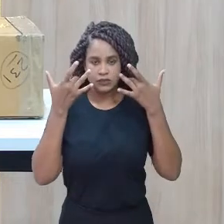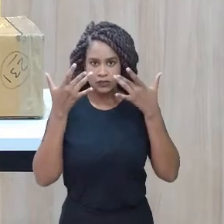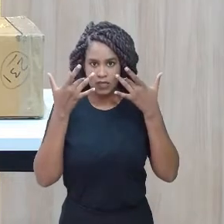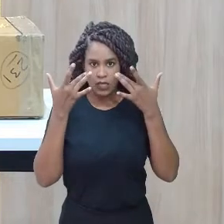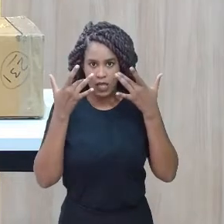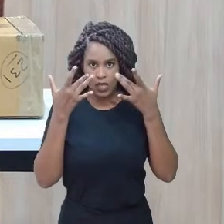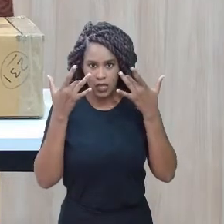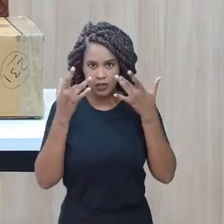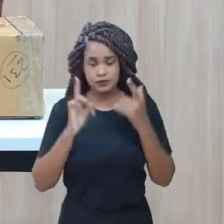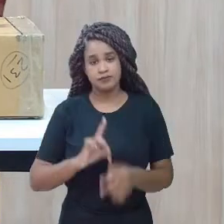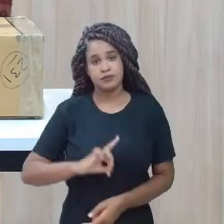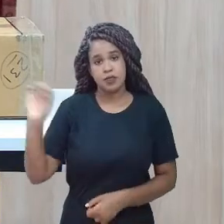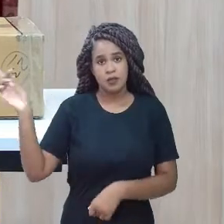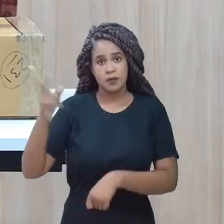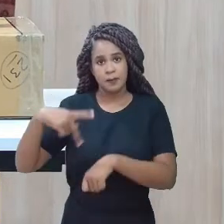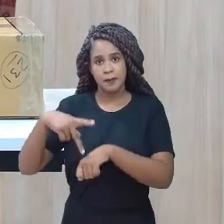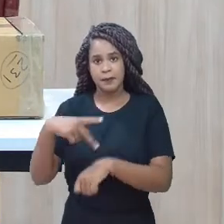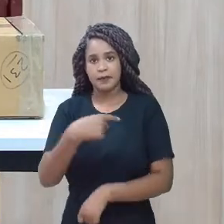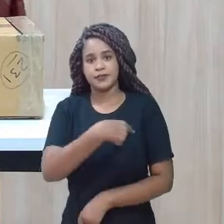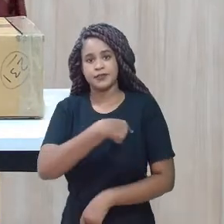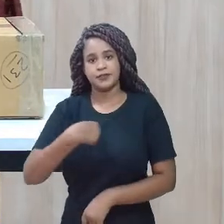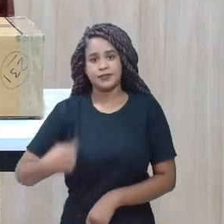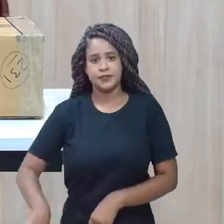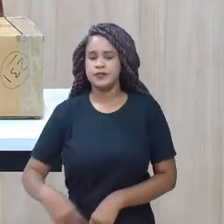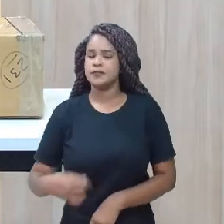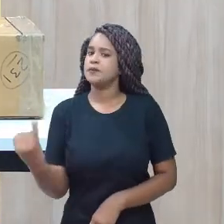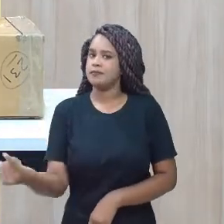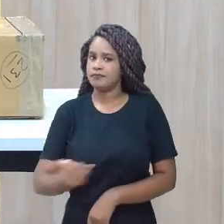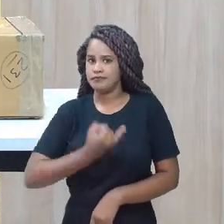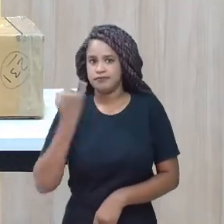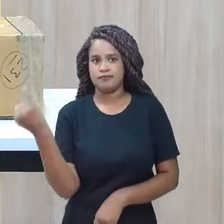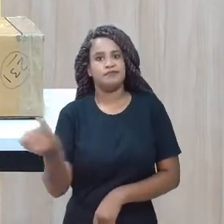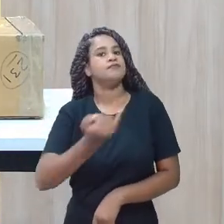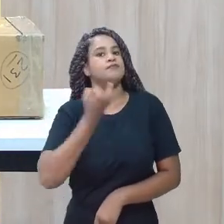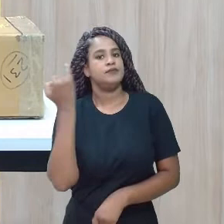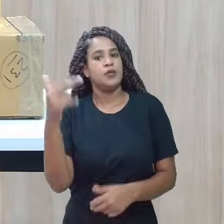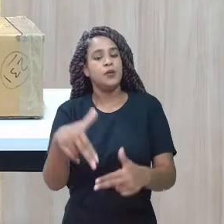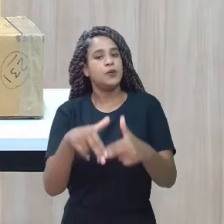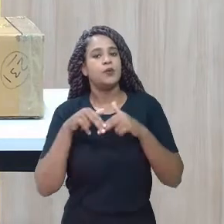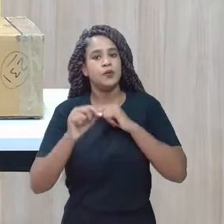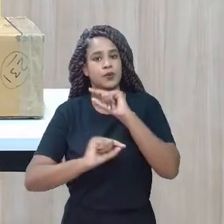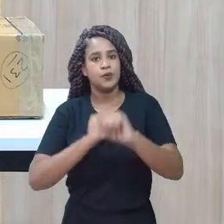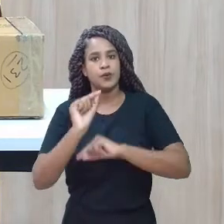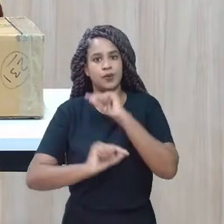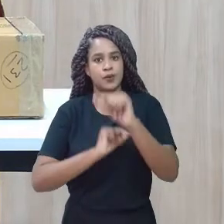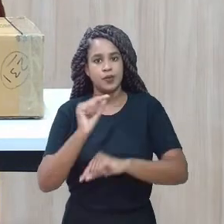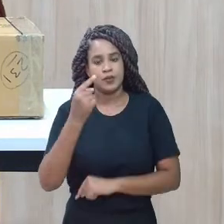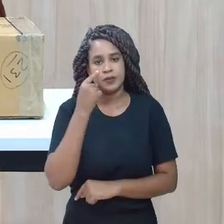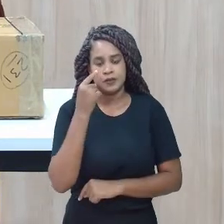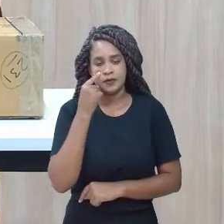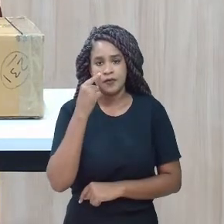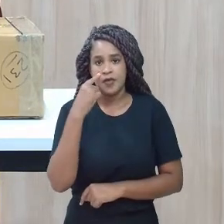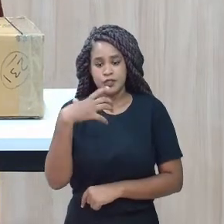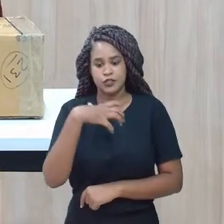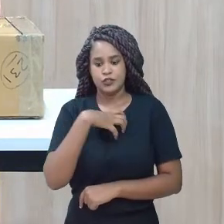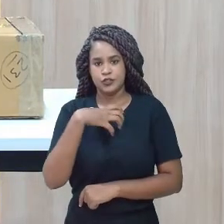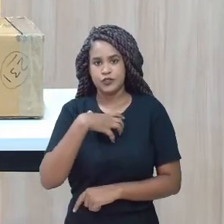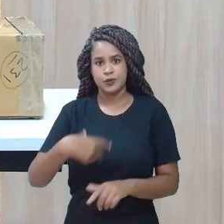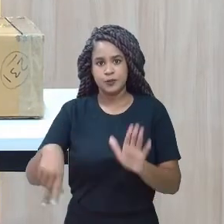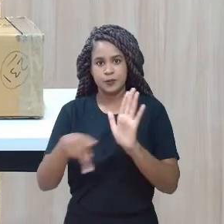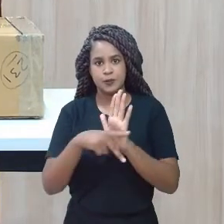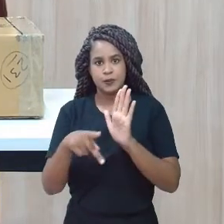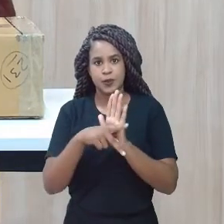na China é muito importante, minha gente. Olhe, por quê? Porque era uma via de acesso